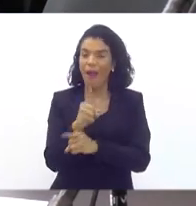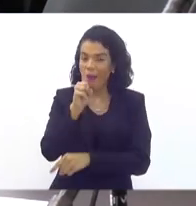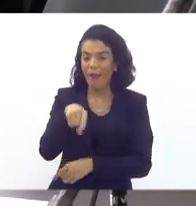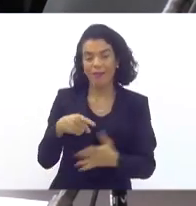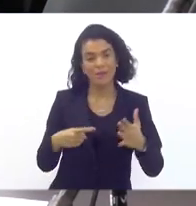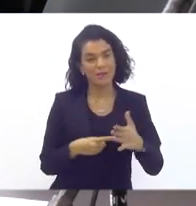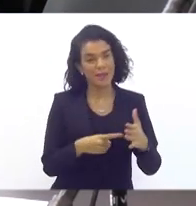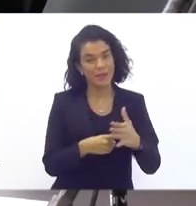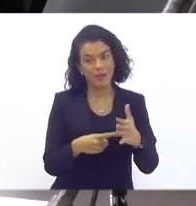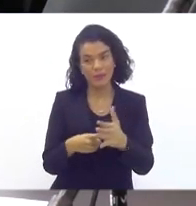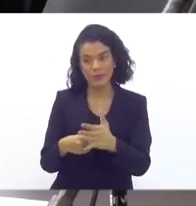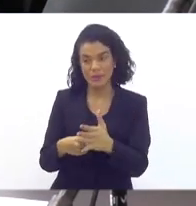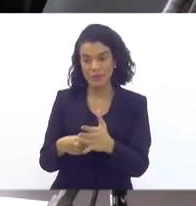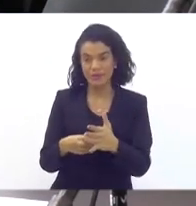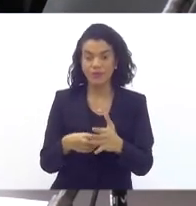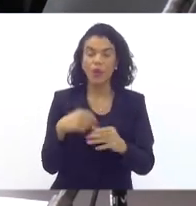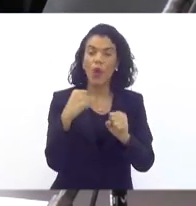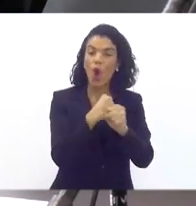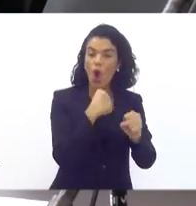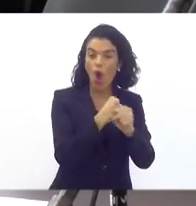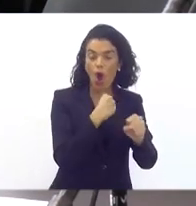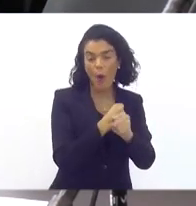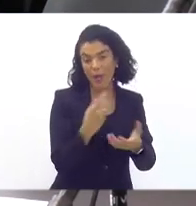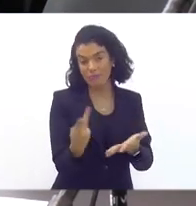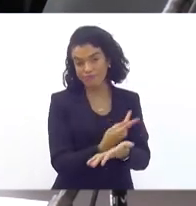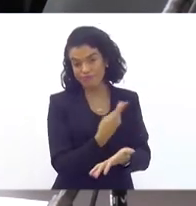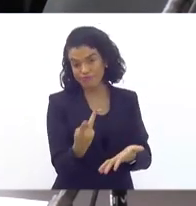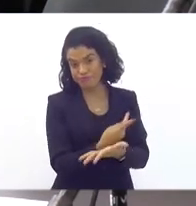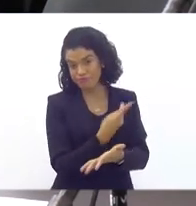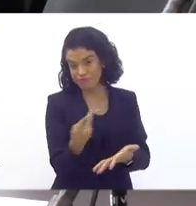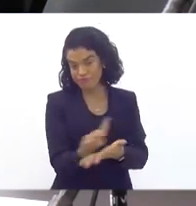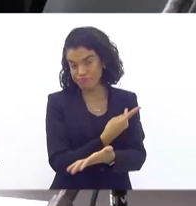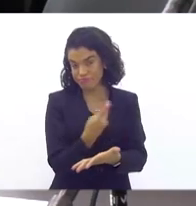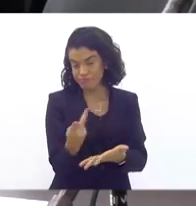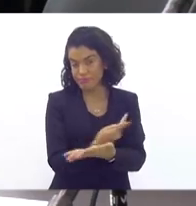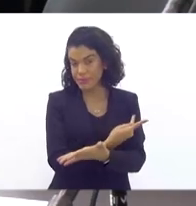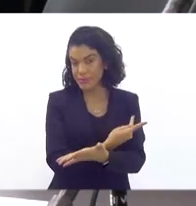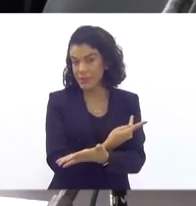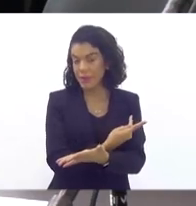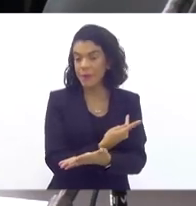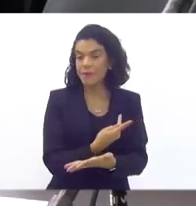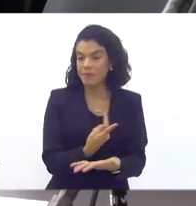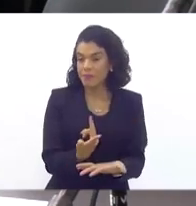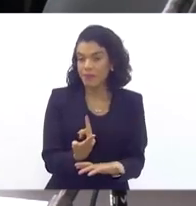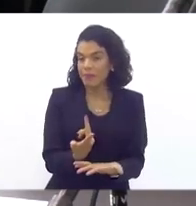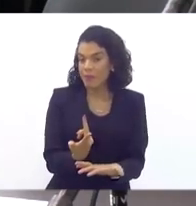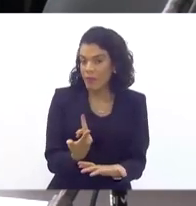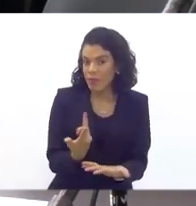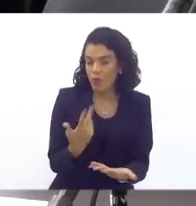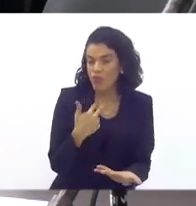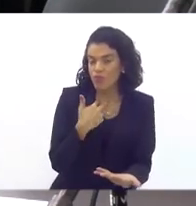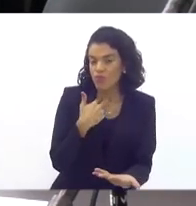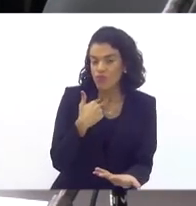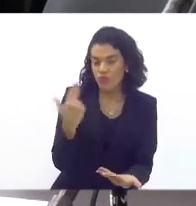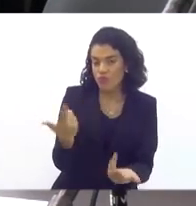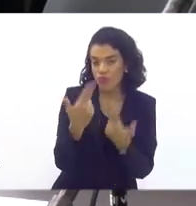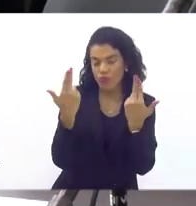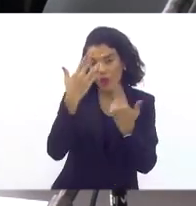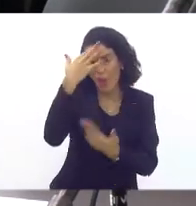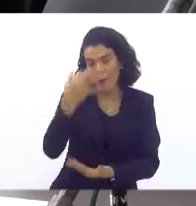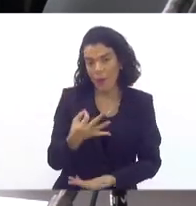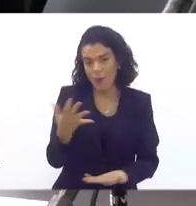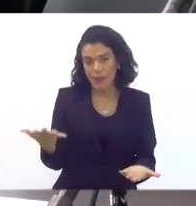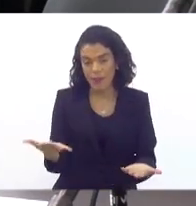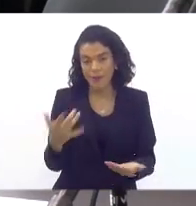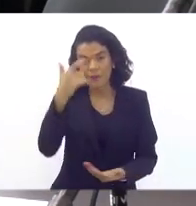bem como obras irregulares que é uma coisa que não se compreende então eu